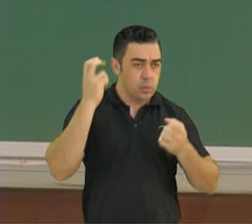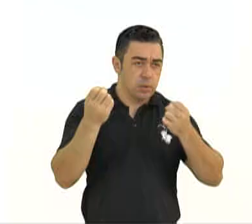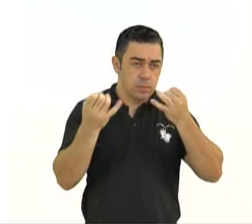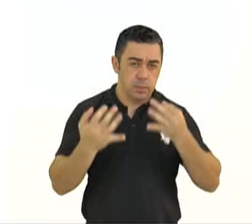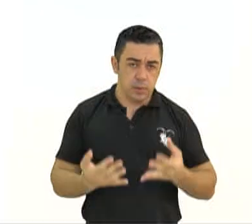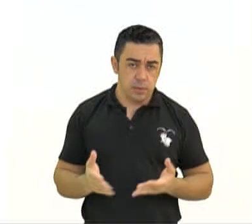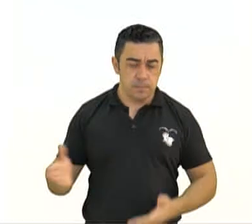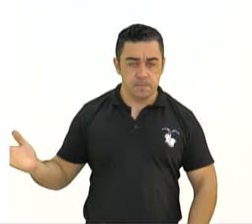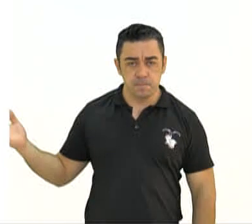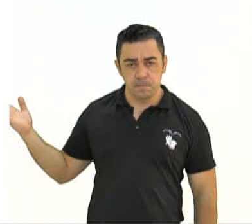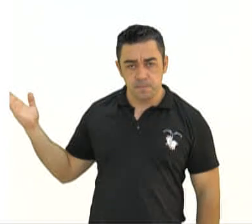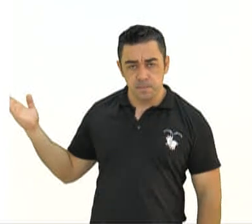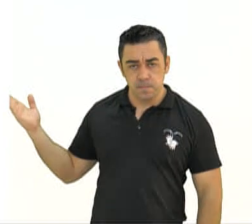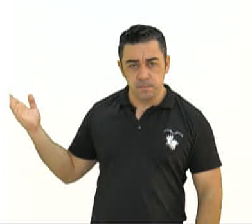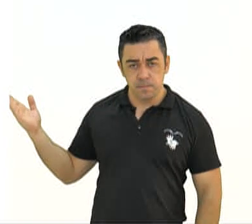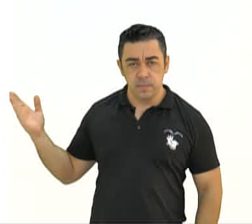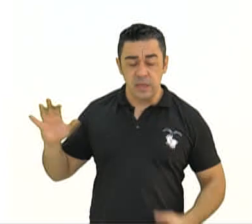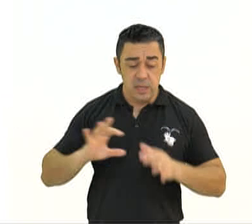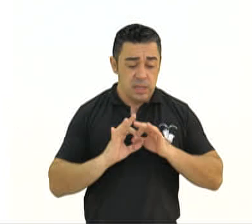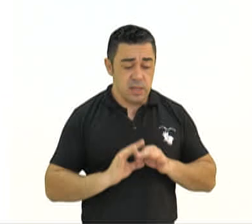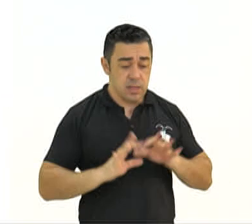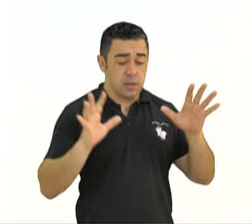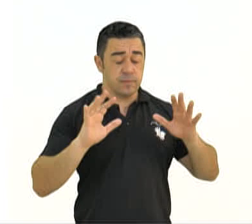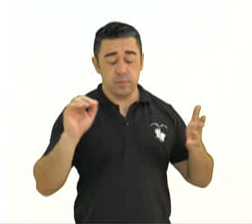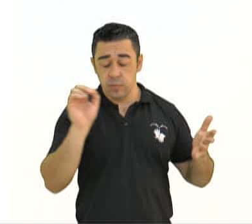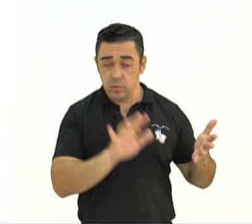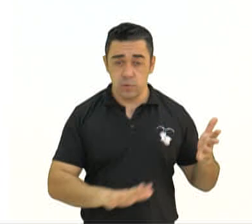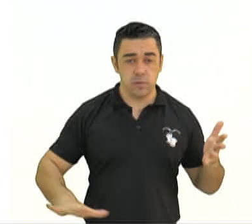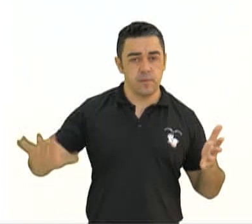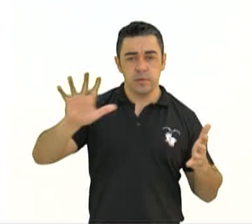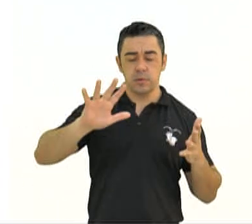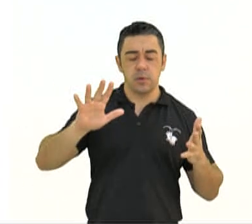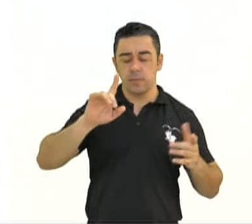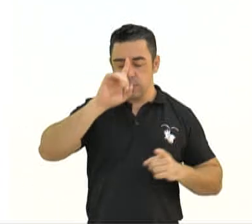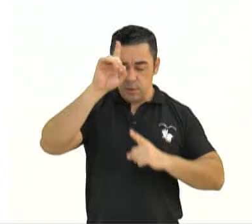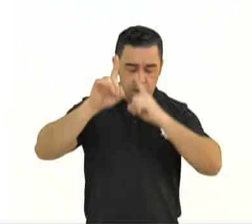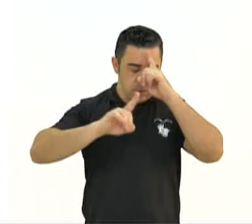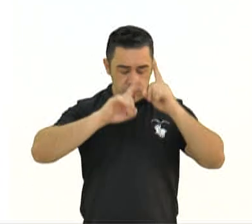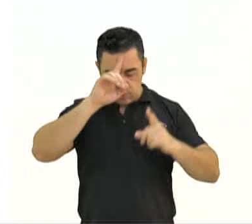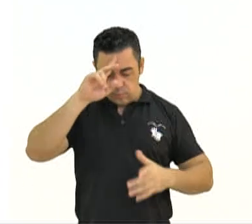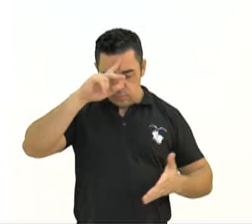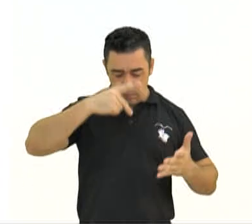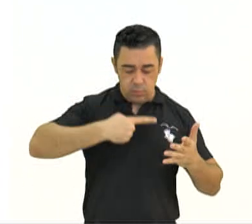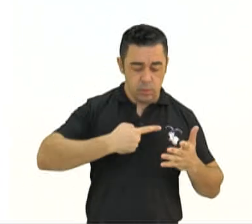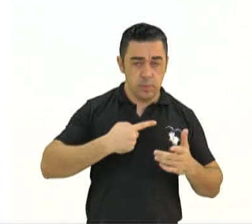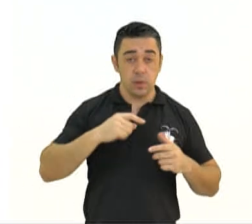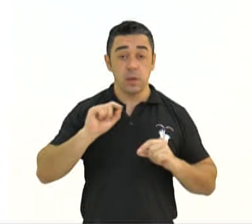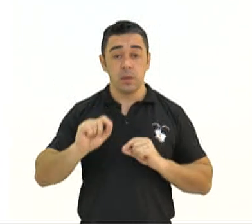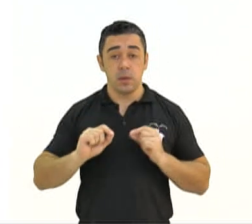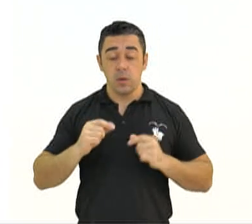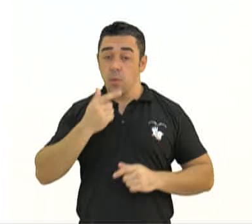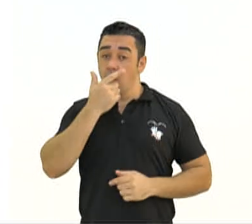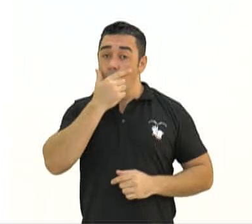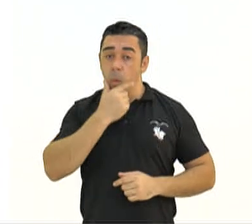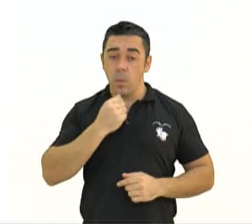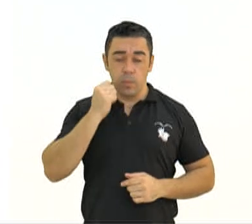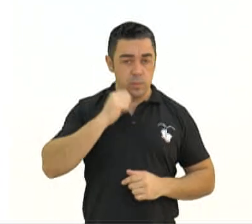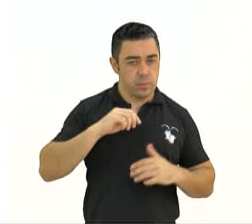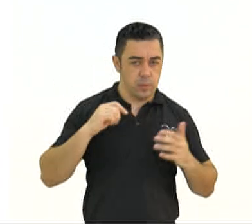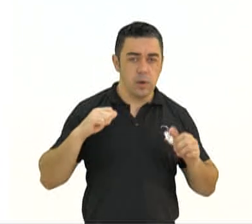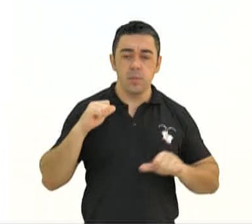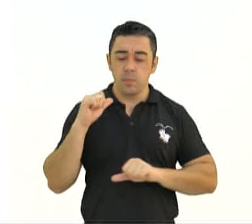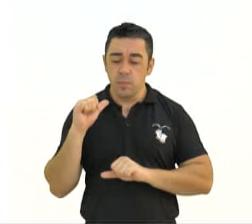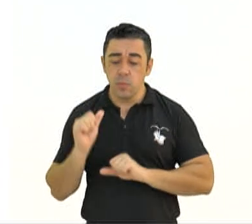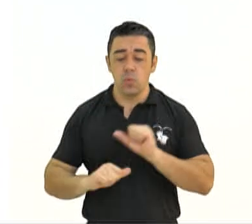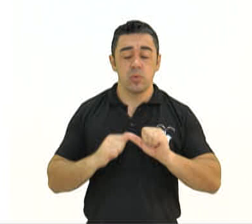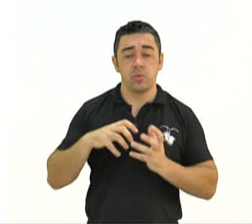dessa forma: atividade livre, universal, criativa e autocriativa pela qual os homens transformam o mundo em que